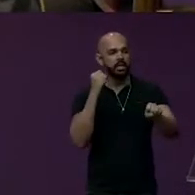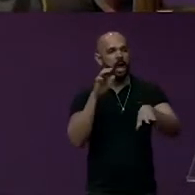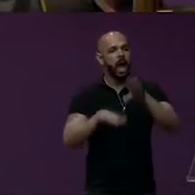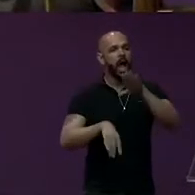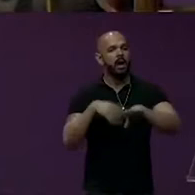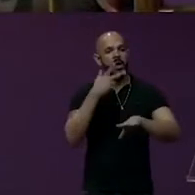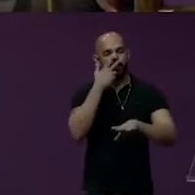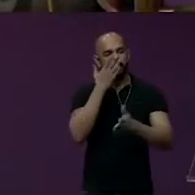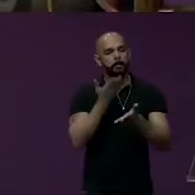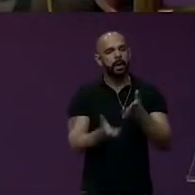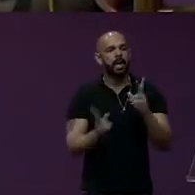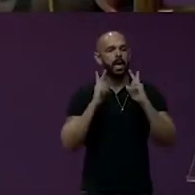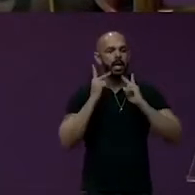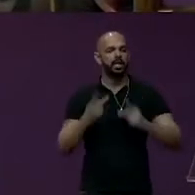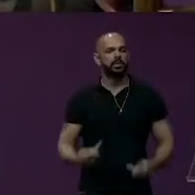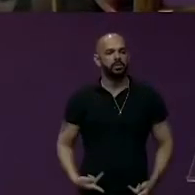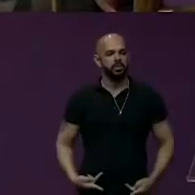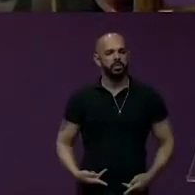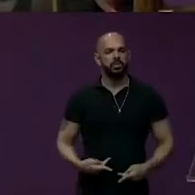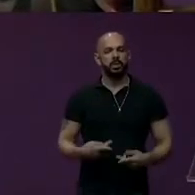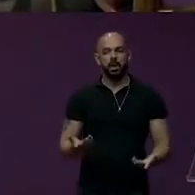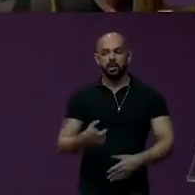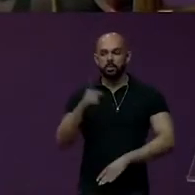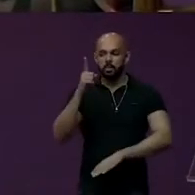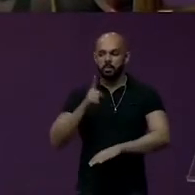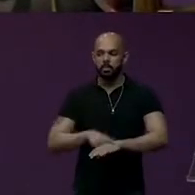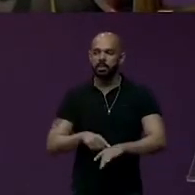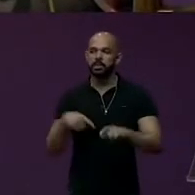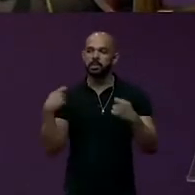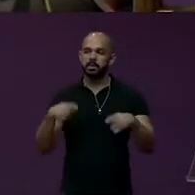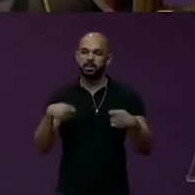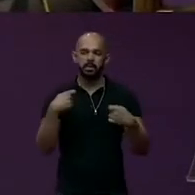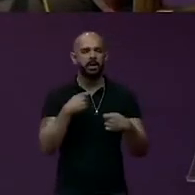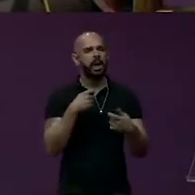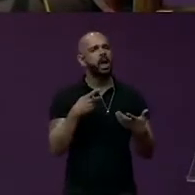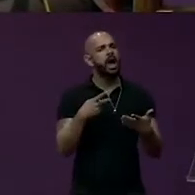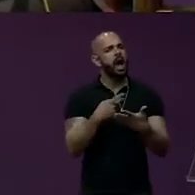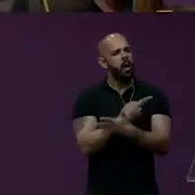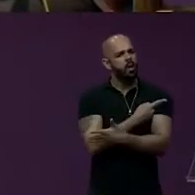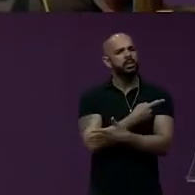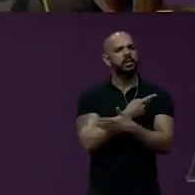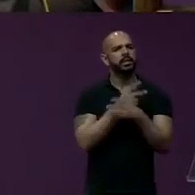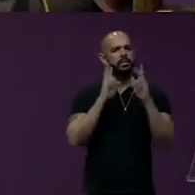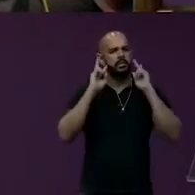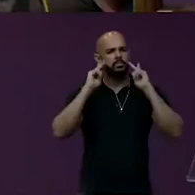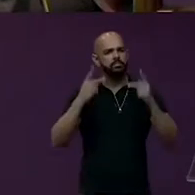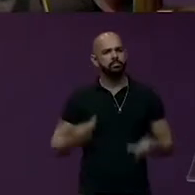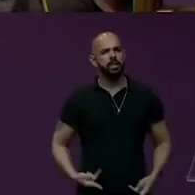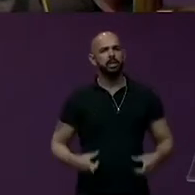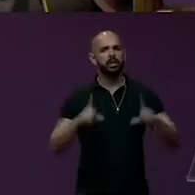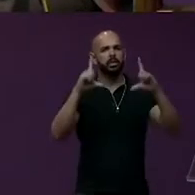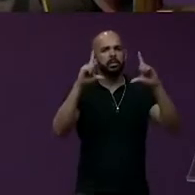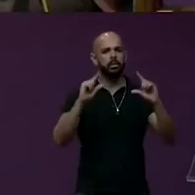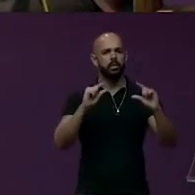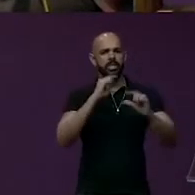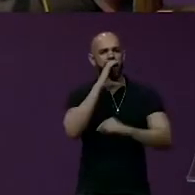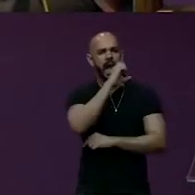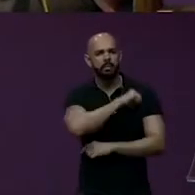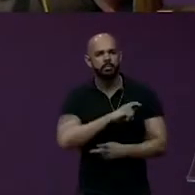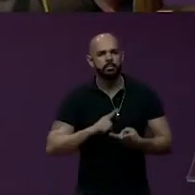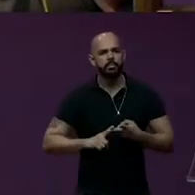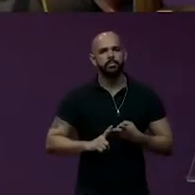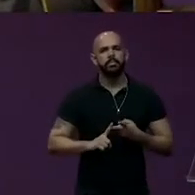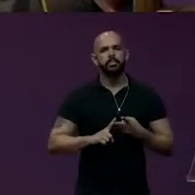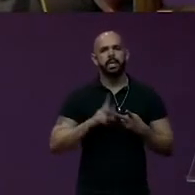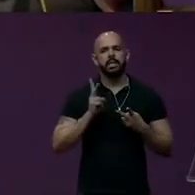a gente se desumaniza um pouco, a gente está num momento, eu acho que de um pouco de desumanização, né, porque tudo tem que ser rápido,